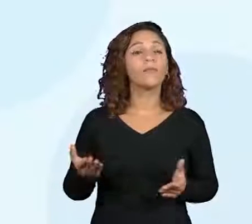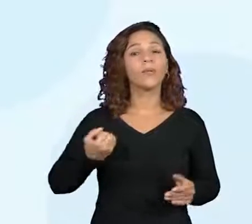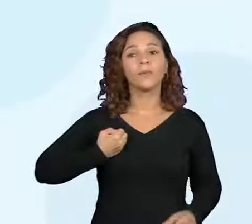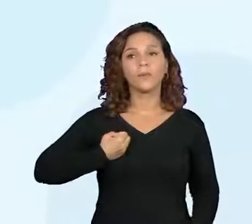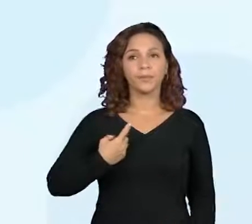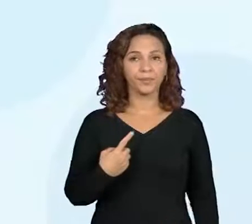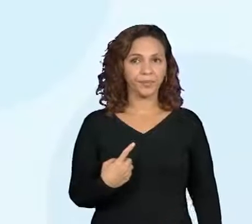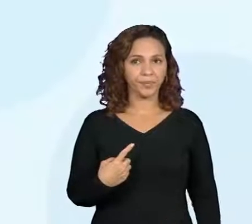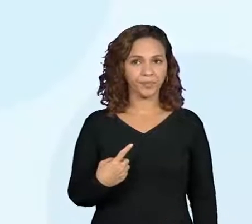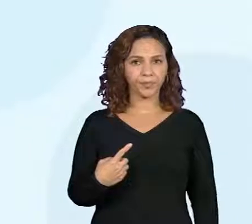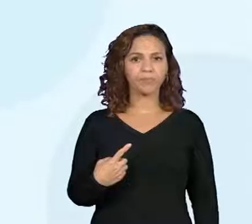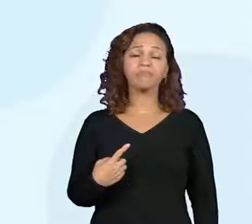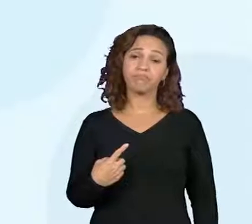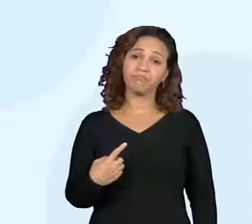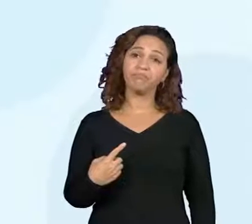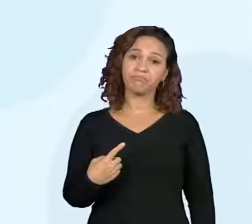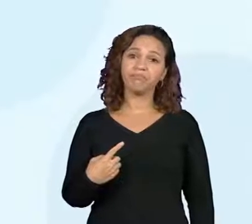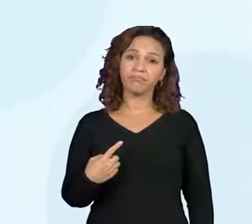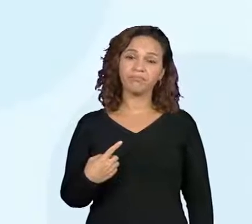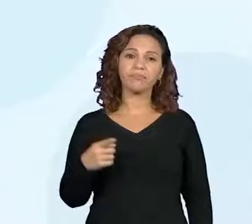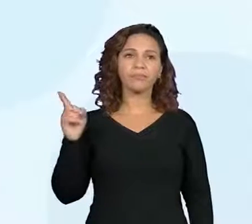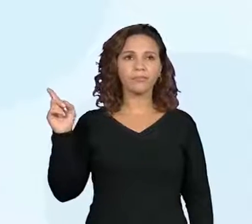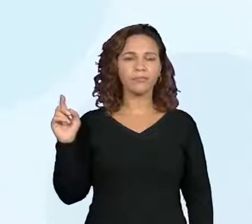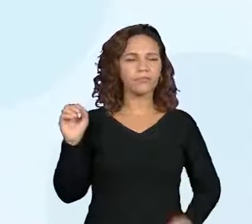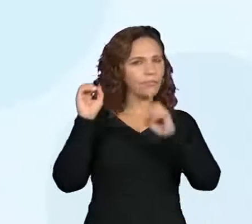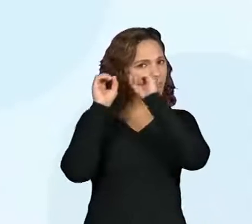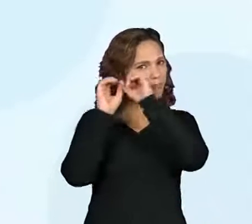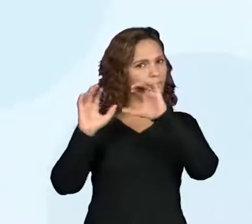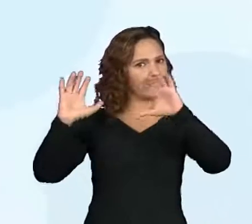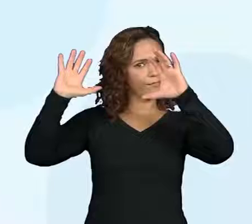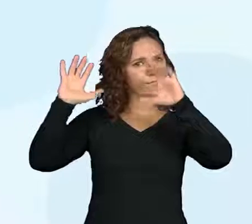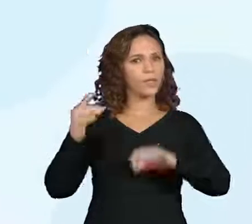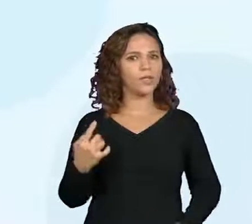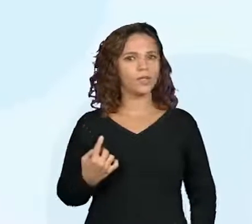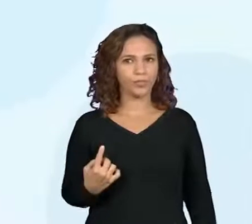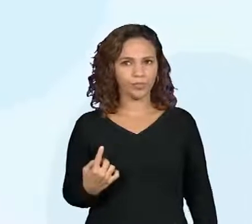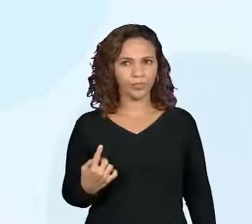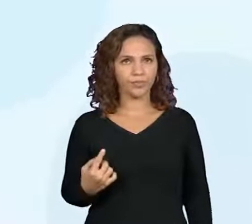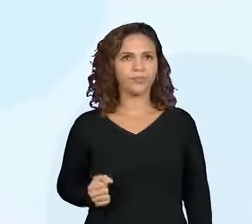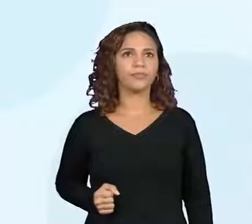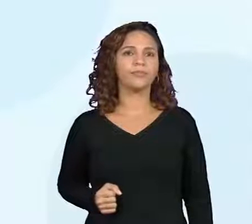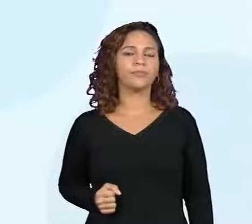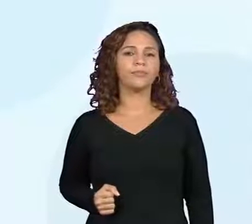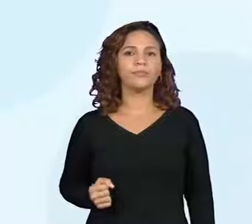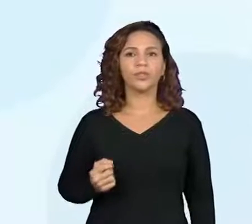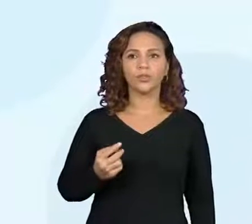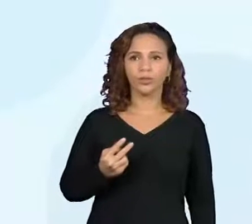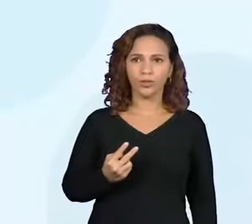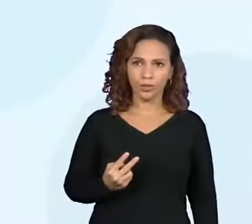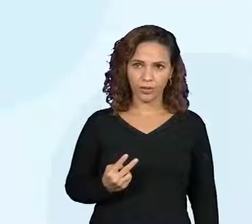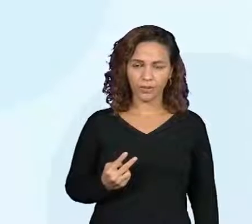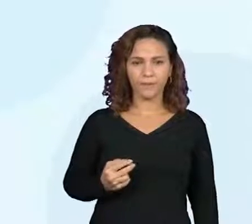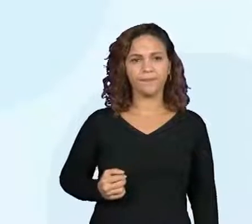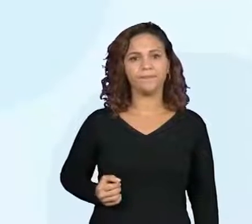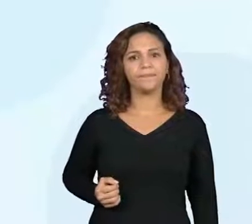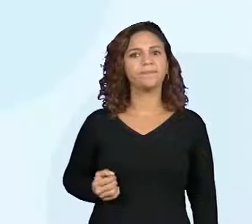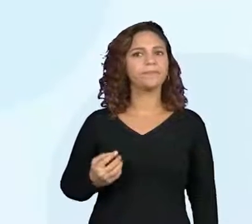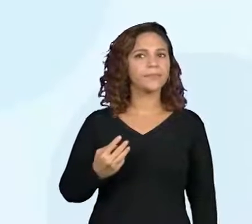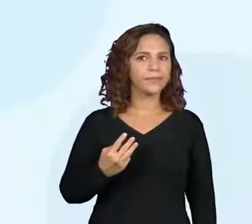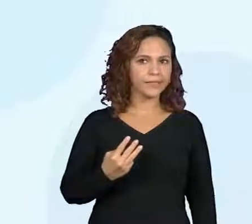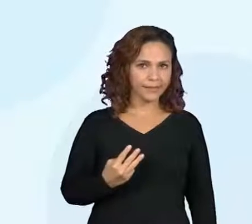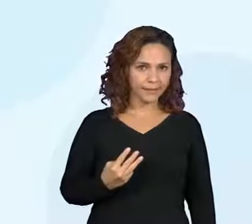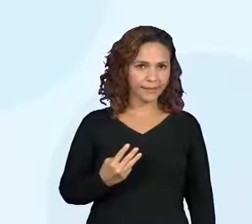1. Legal. Balão número 2. E balão número